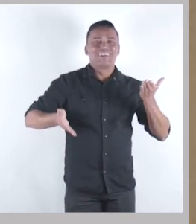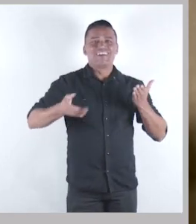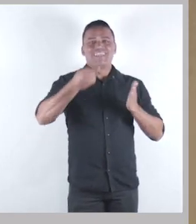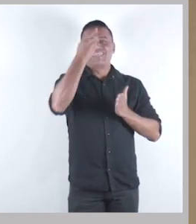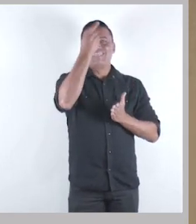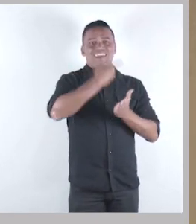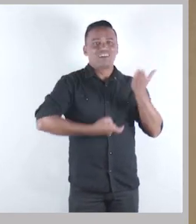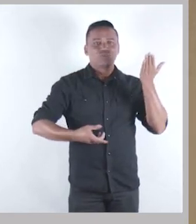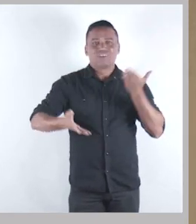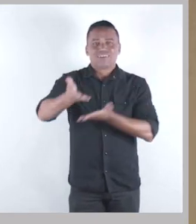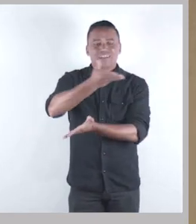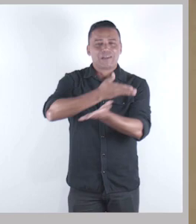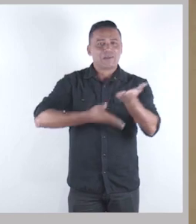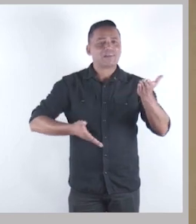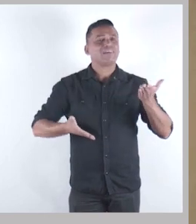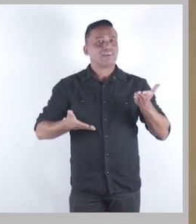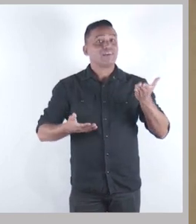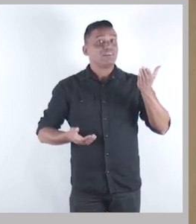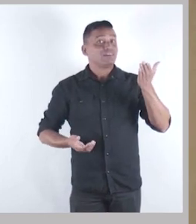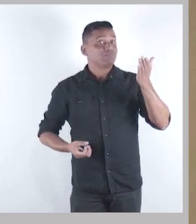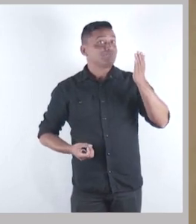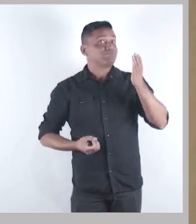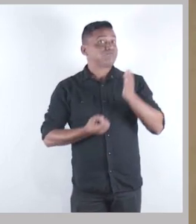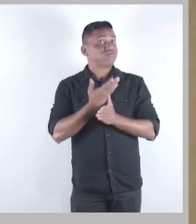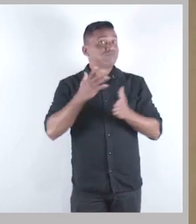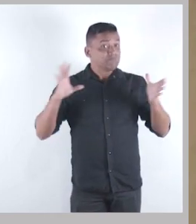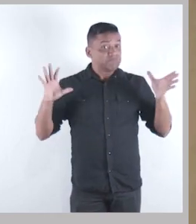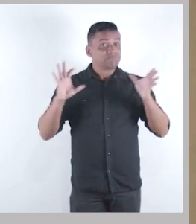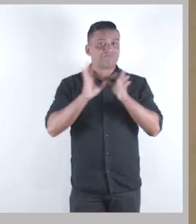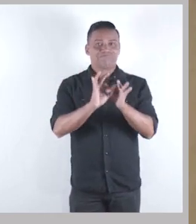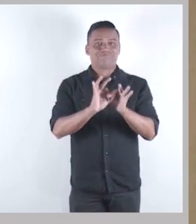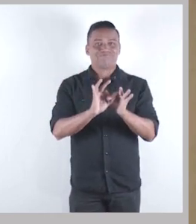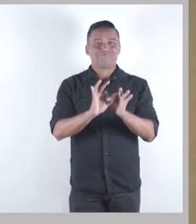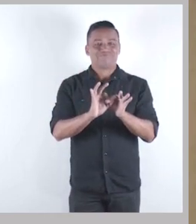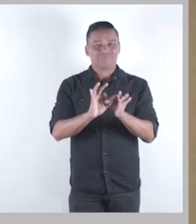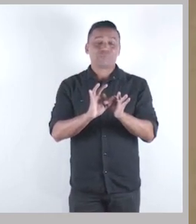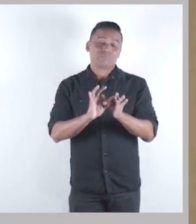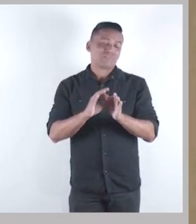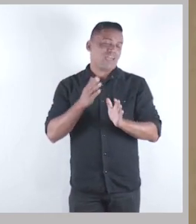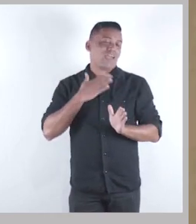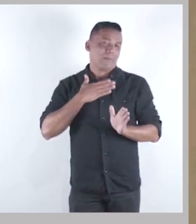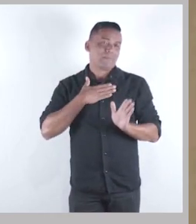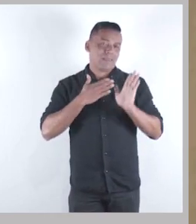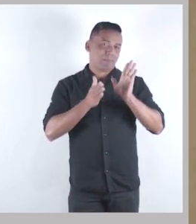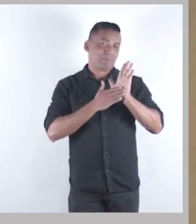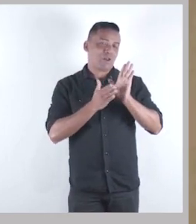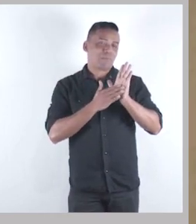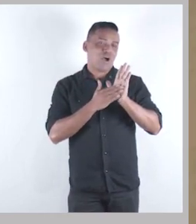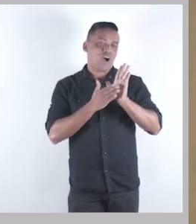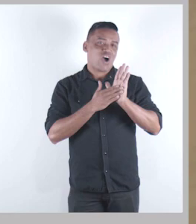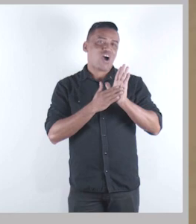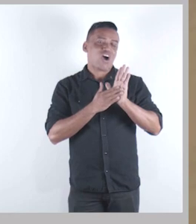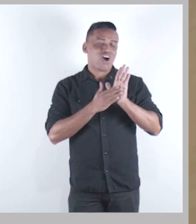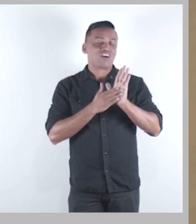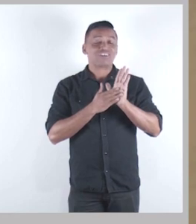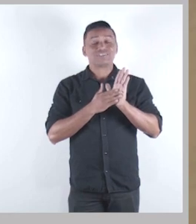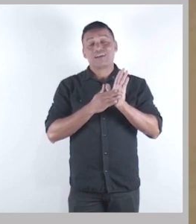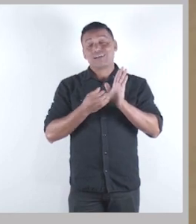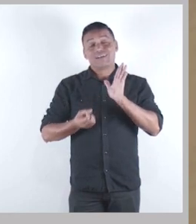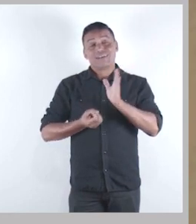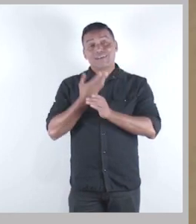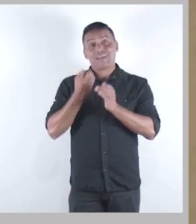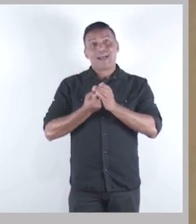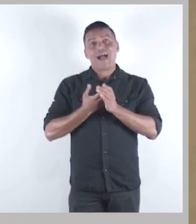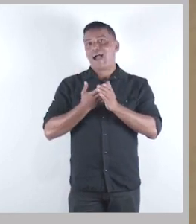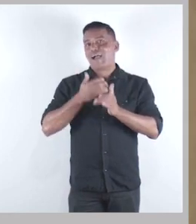uma forma de consolidar, não é? É um pouco isto que me surge. Seria bom se nós criássemos uma plataforma para a edição.